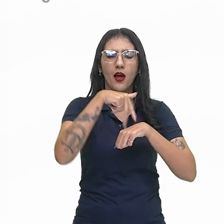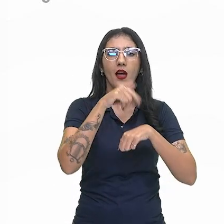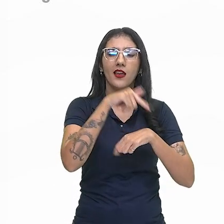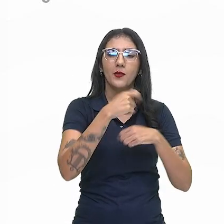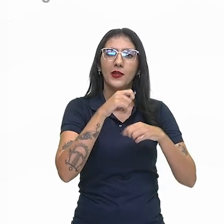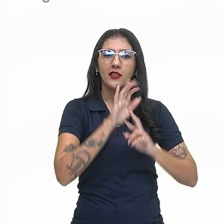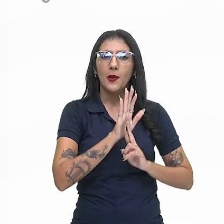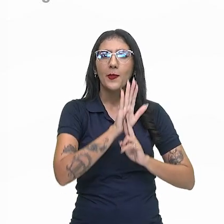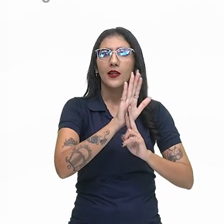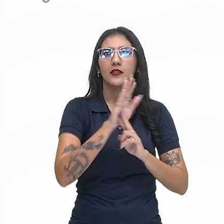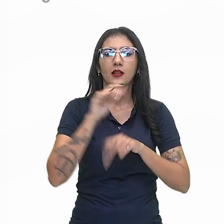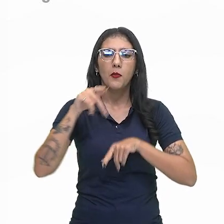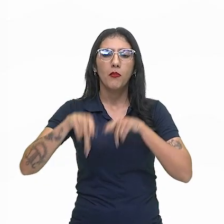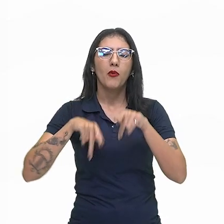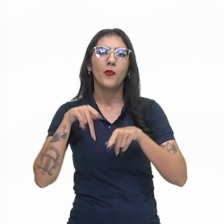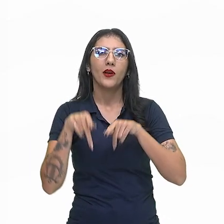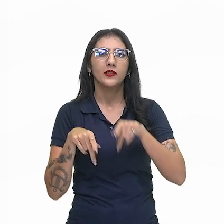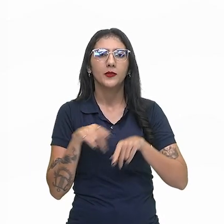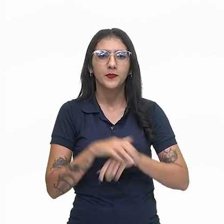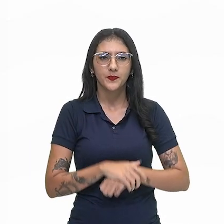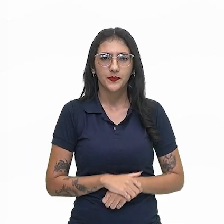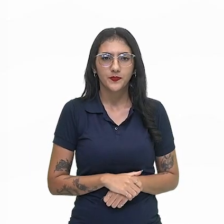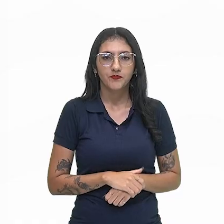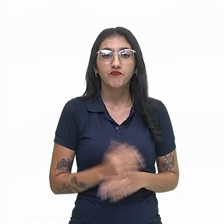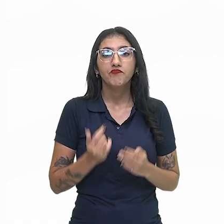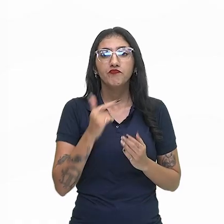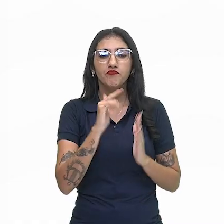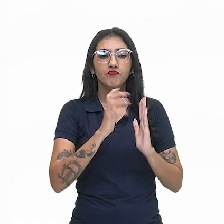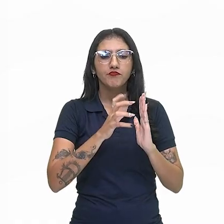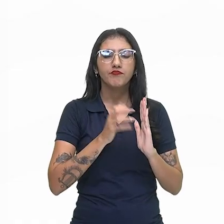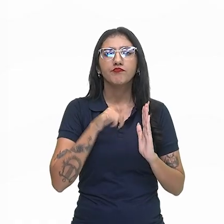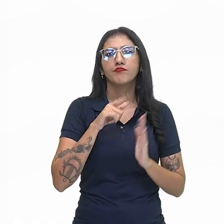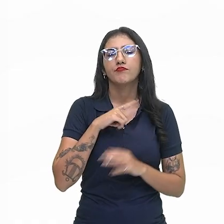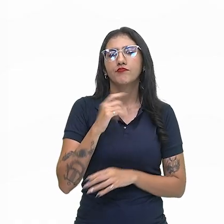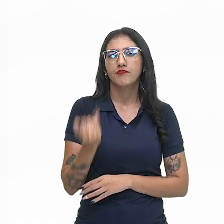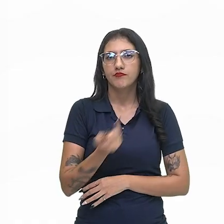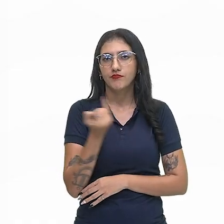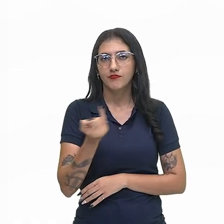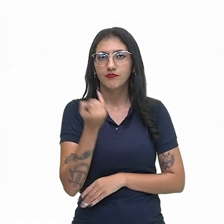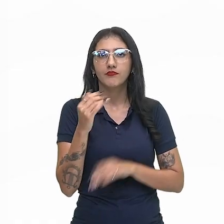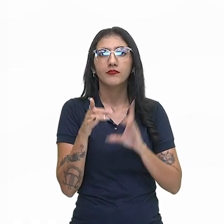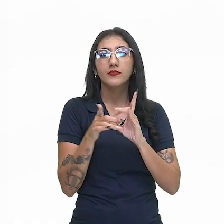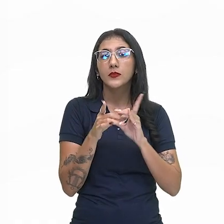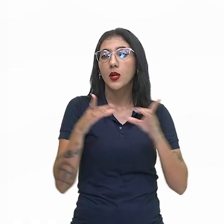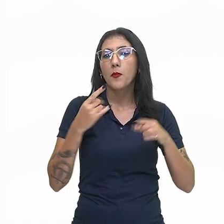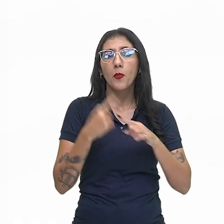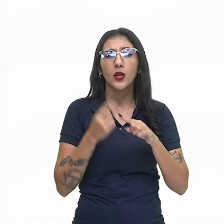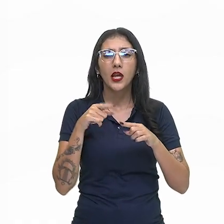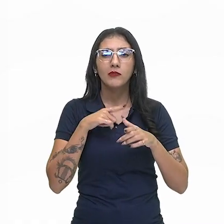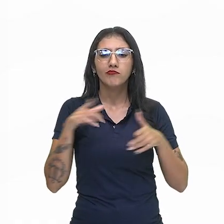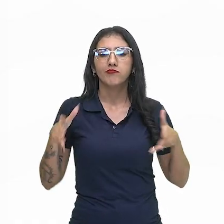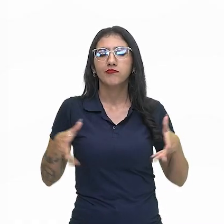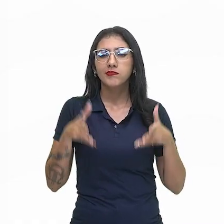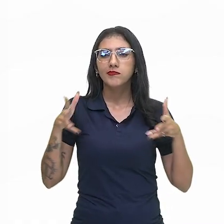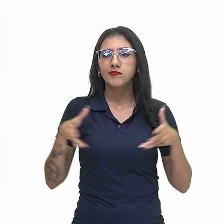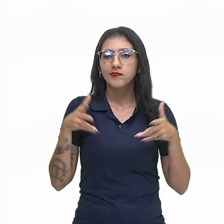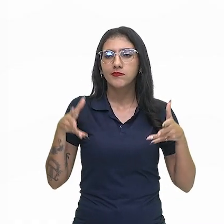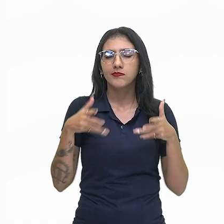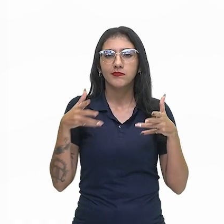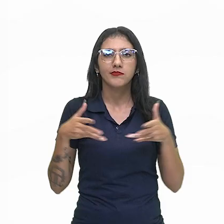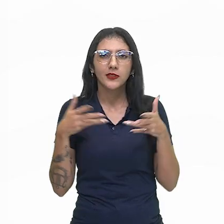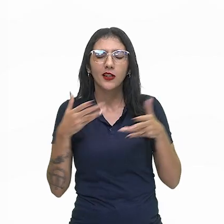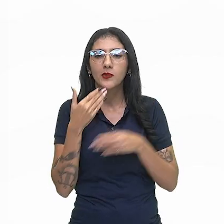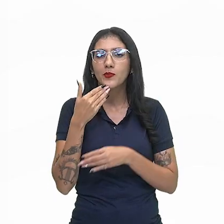Os partidos, eles são fundamentais na democracia, pois mobilizam as demandas